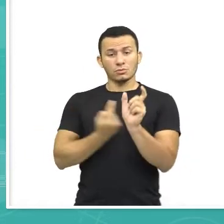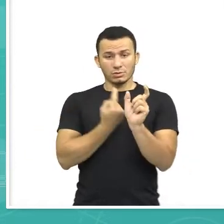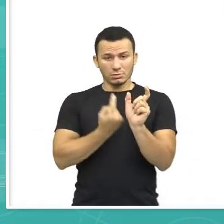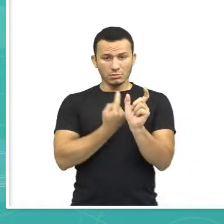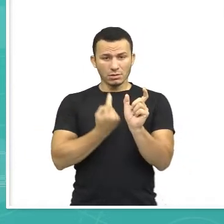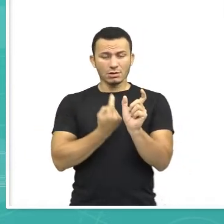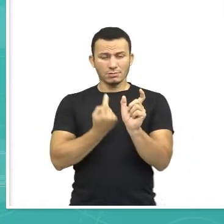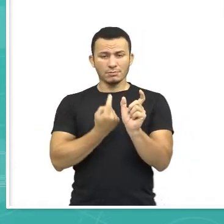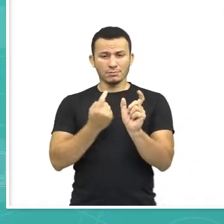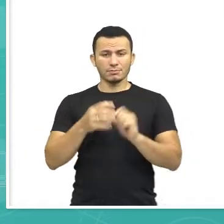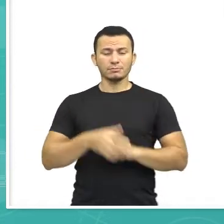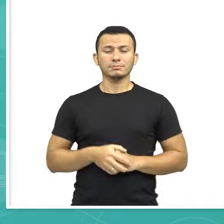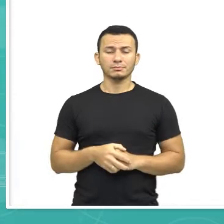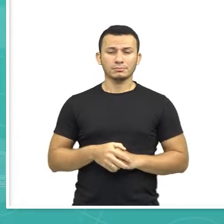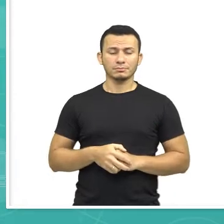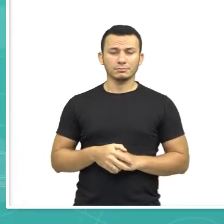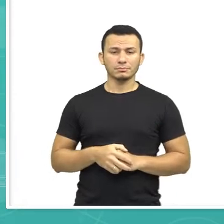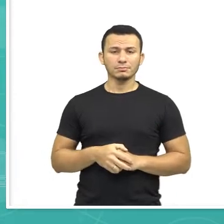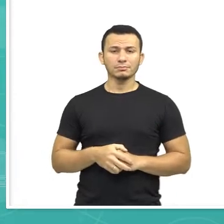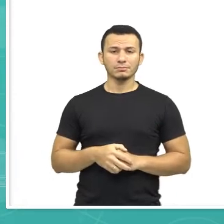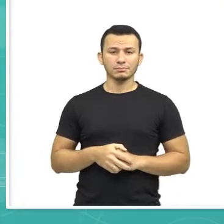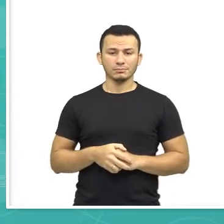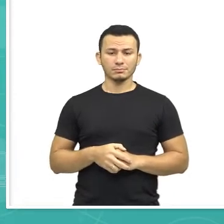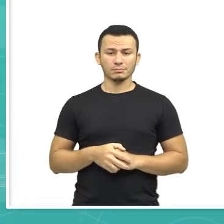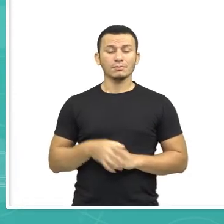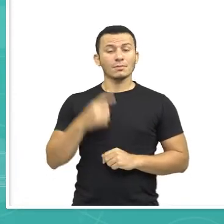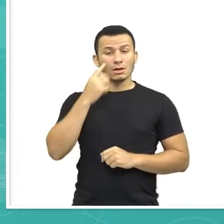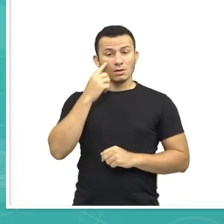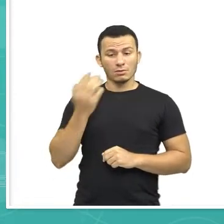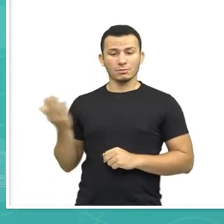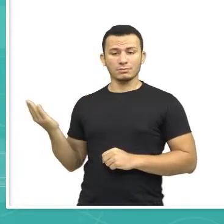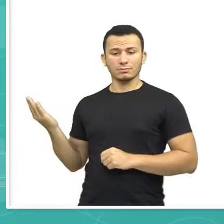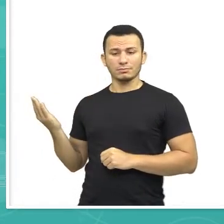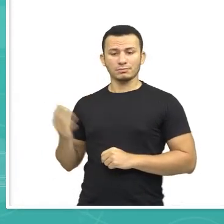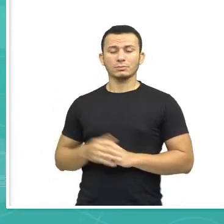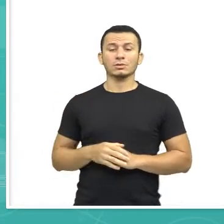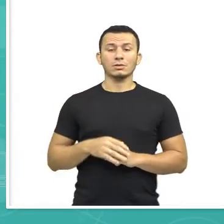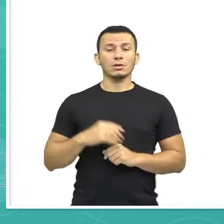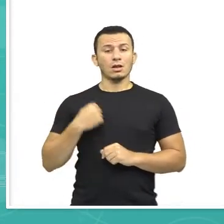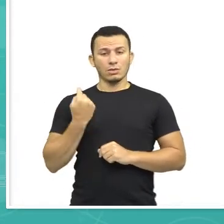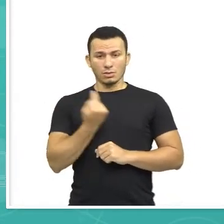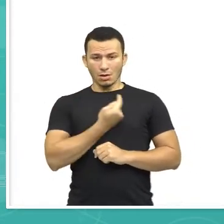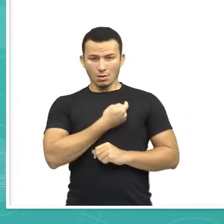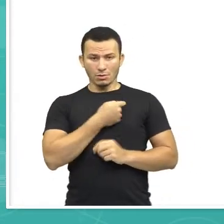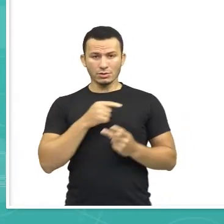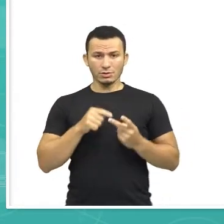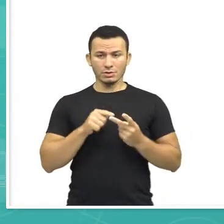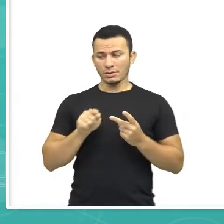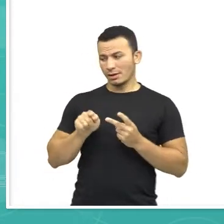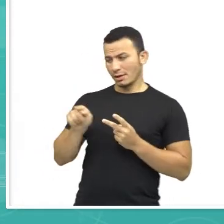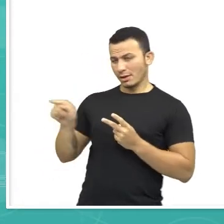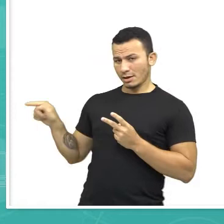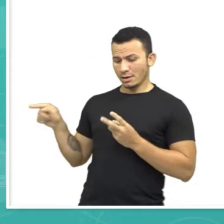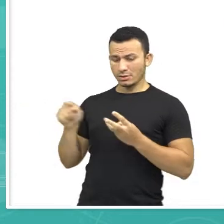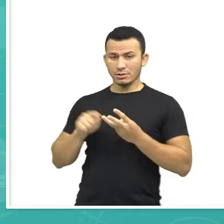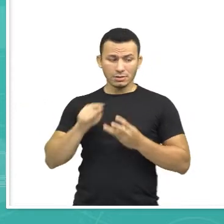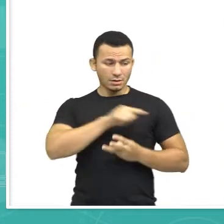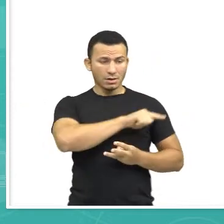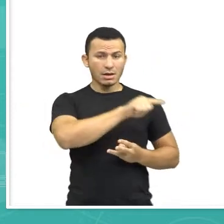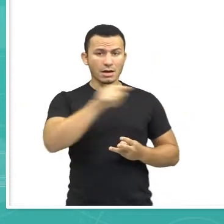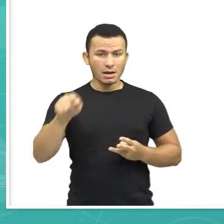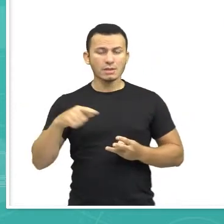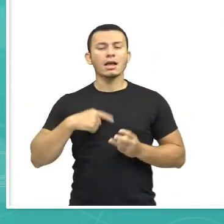singular. Primeira pessoa, segunda pessoa e terceira pessoa do